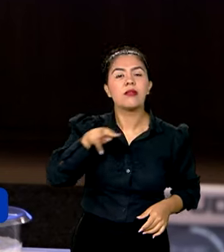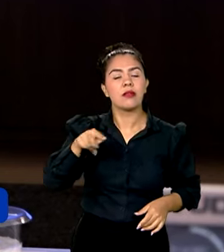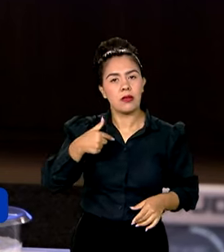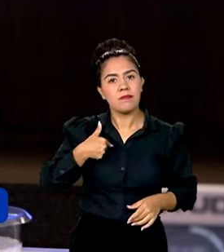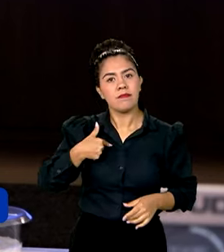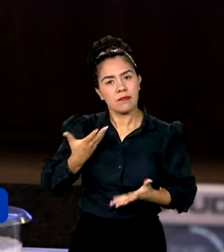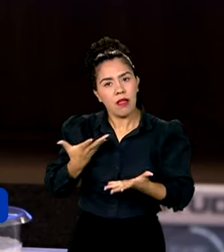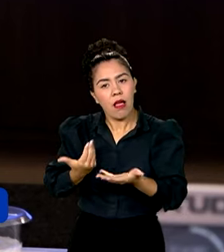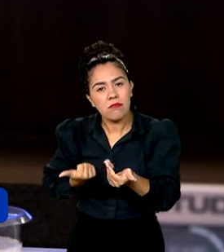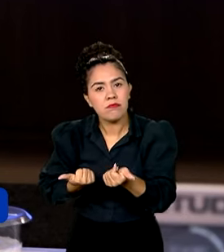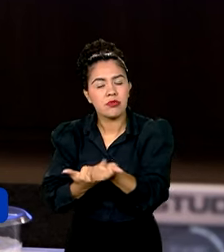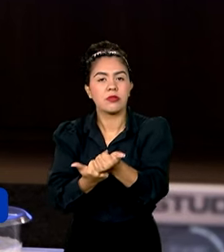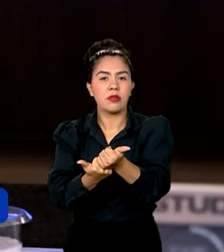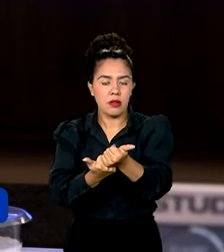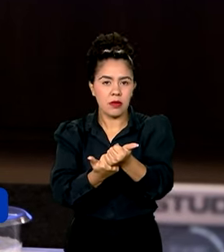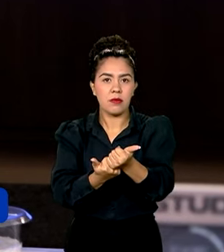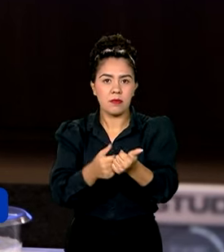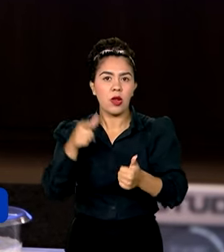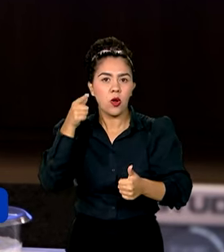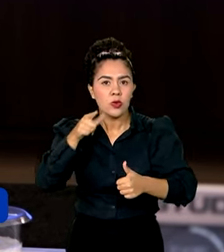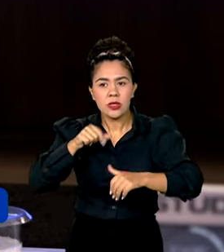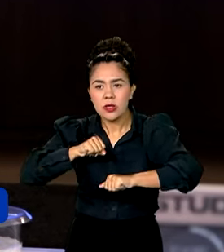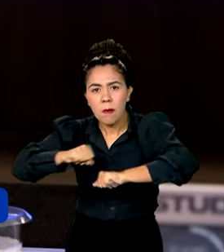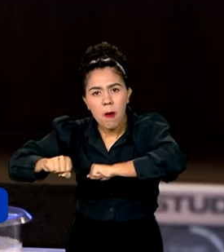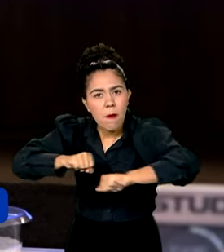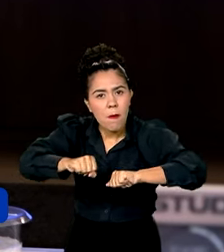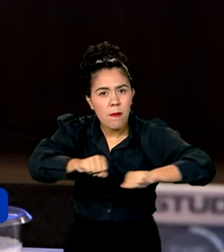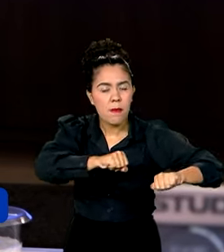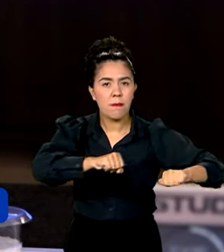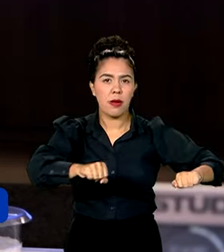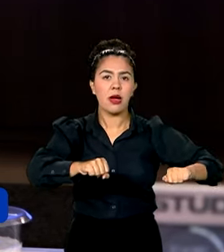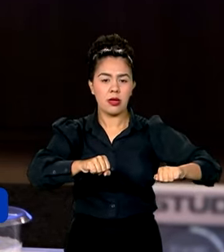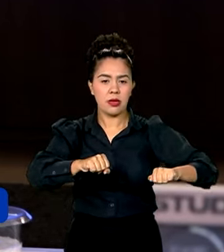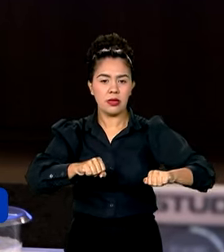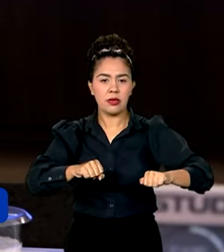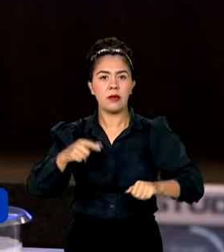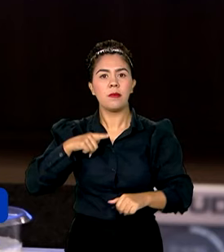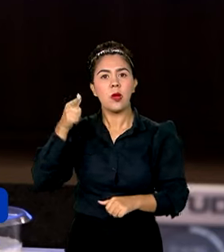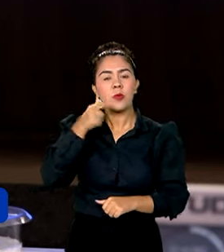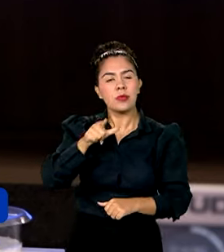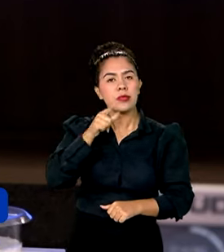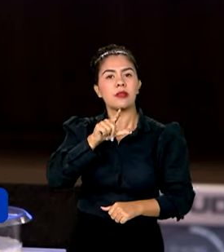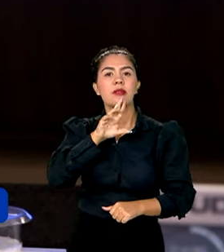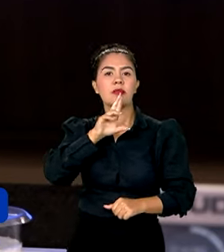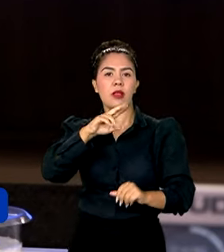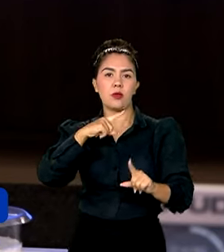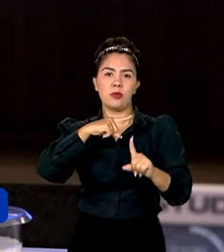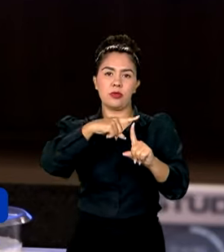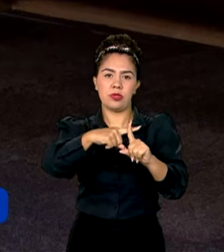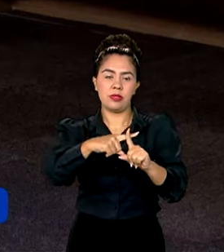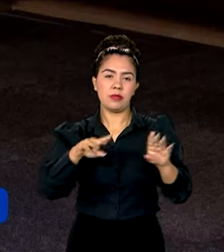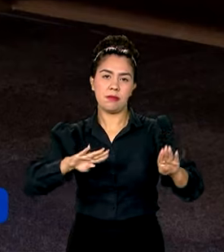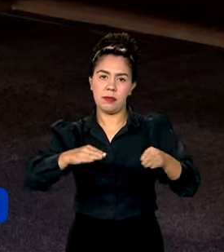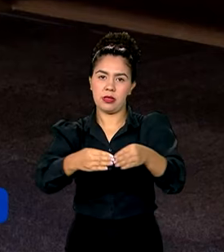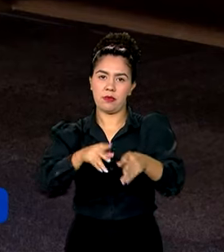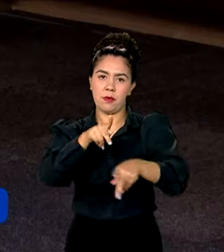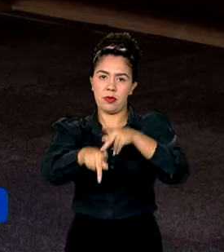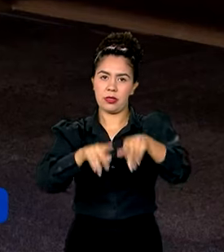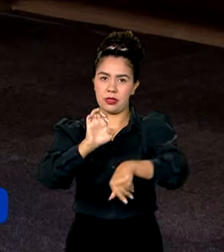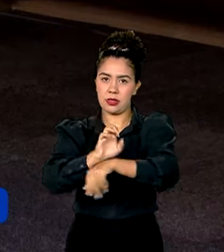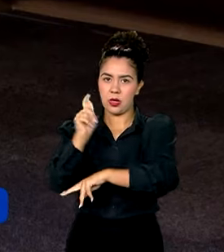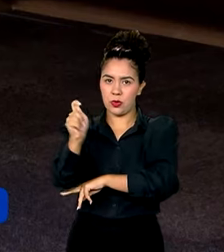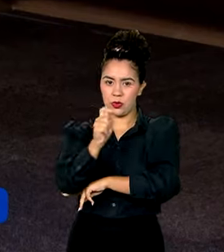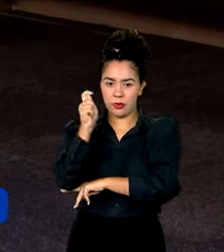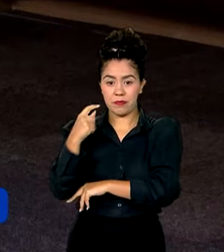que todo esse esforço e essa mobilização resulta em benefícios paraa população do Rio Grande do Sul vou até